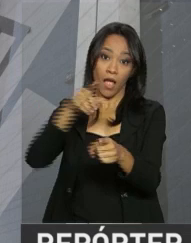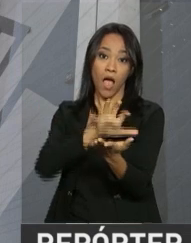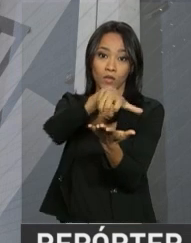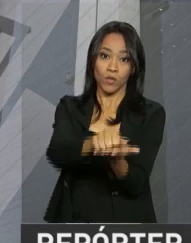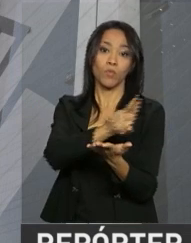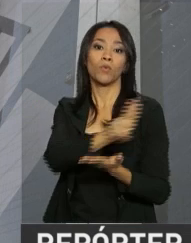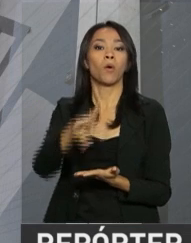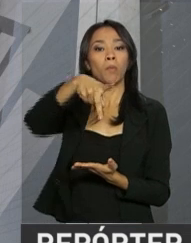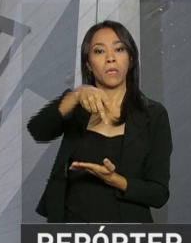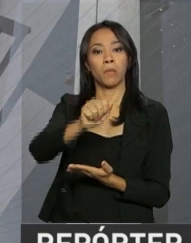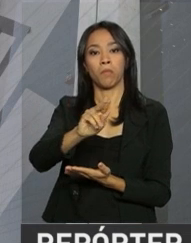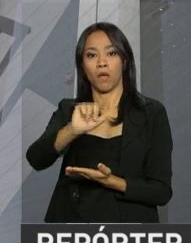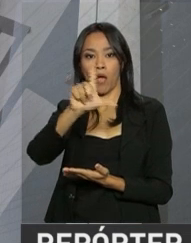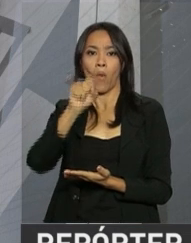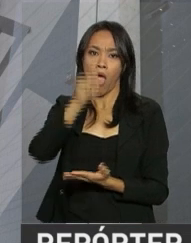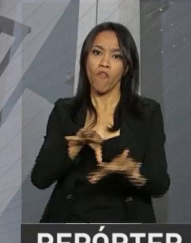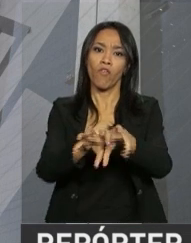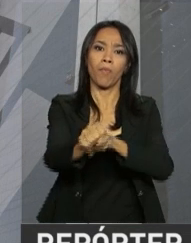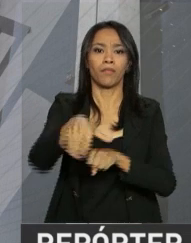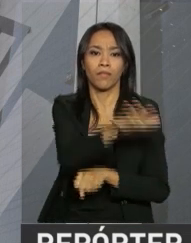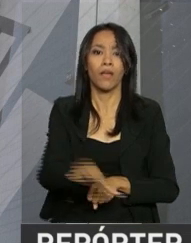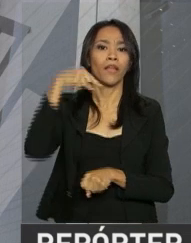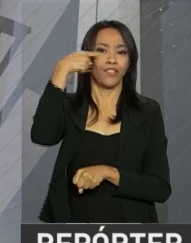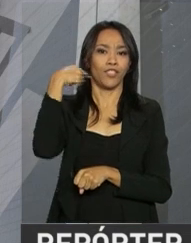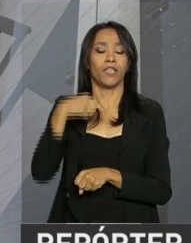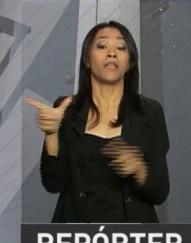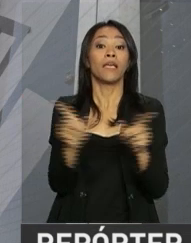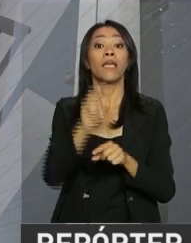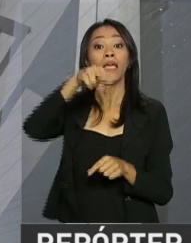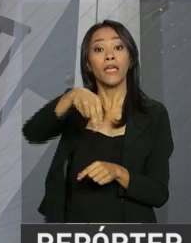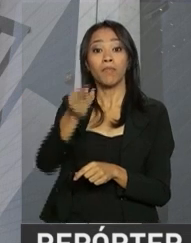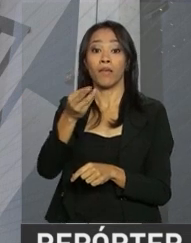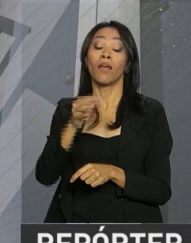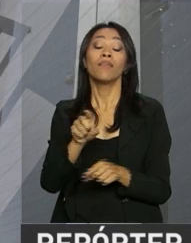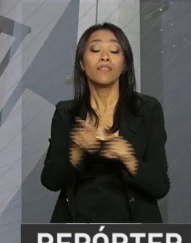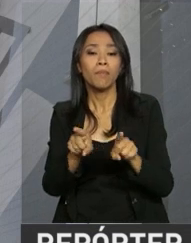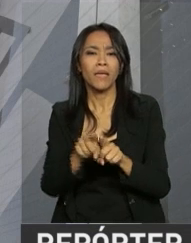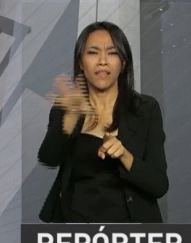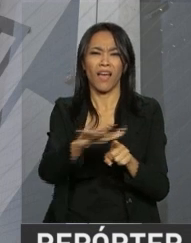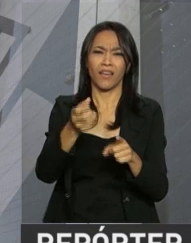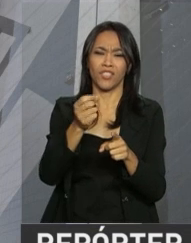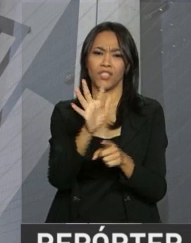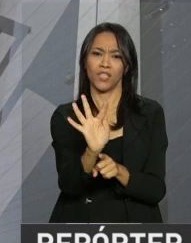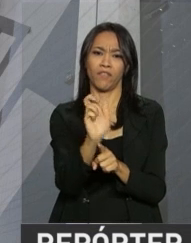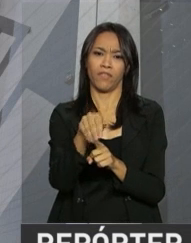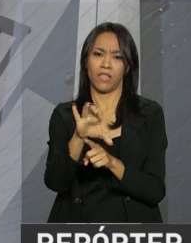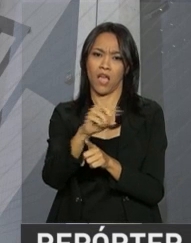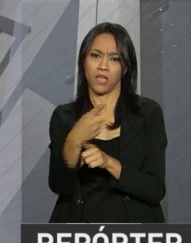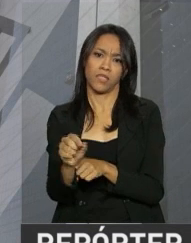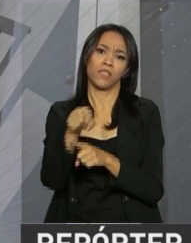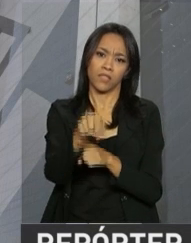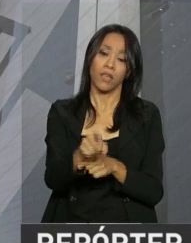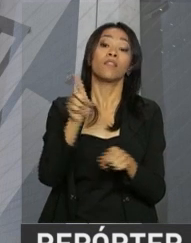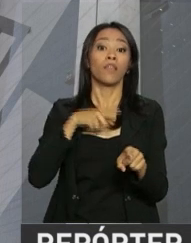Paulo Rogério cafarelli ele é formado em Direito com MBA em direito societário e Finanças pela Fundação Getúlio Vargas